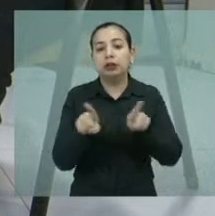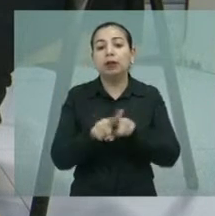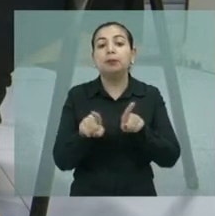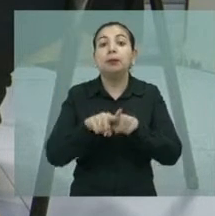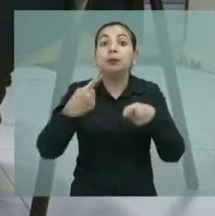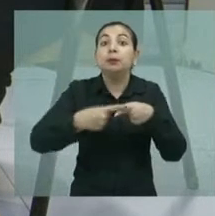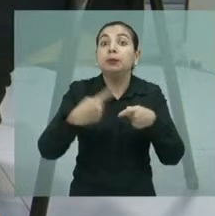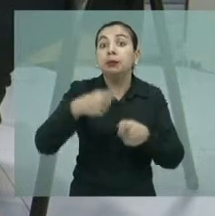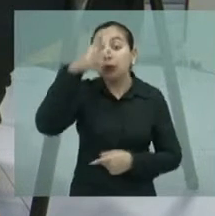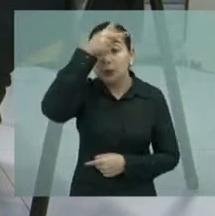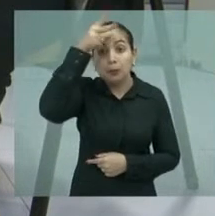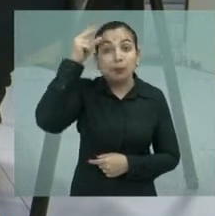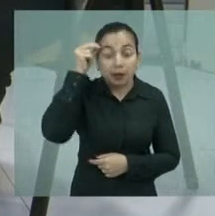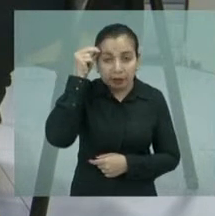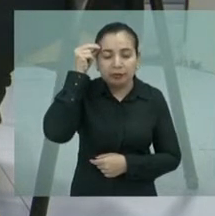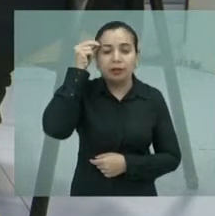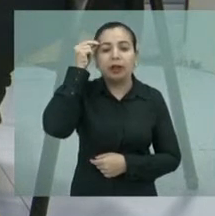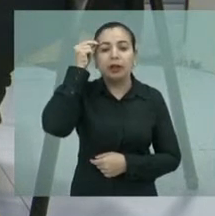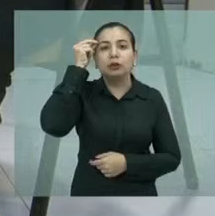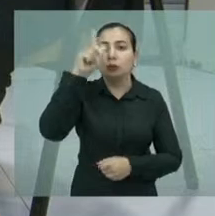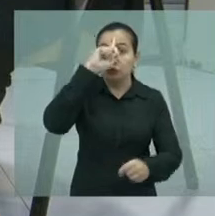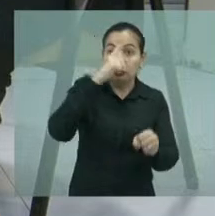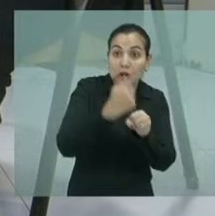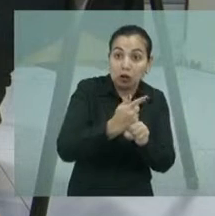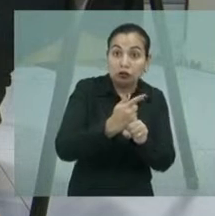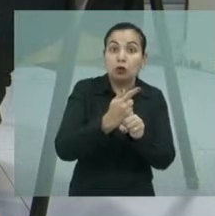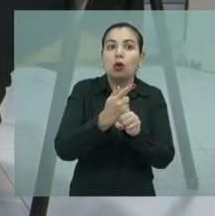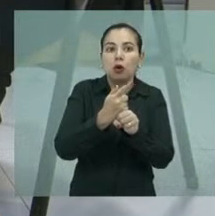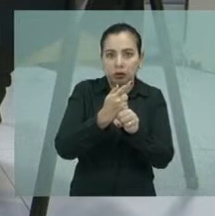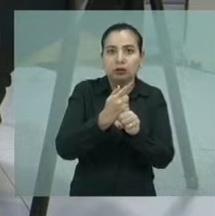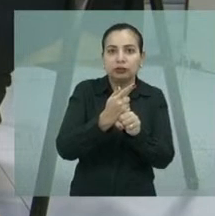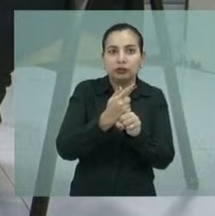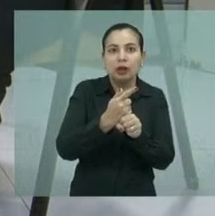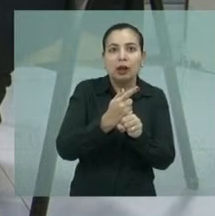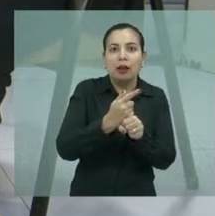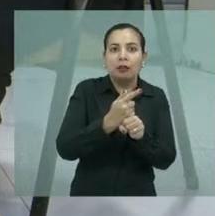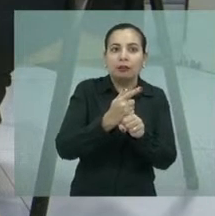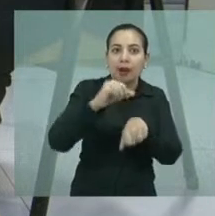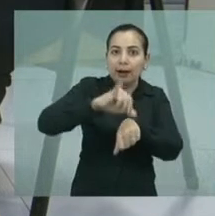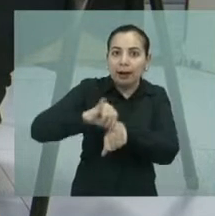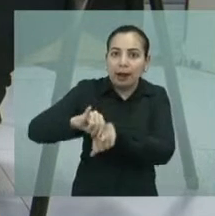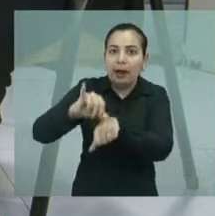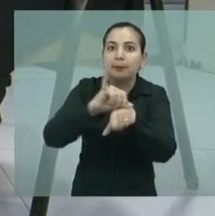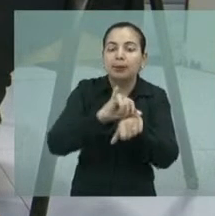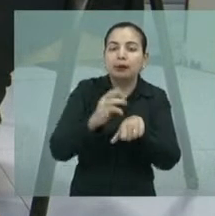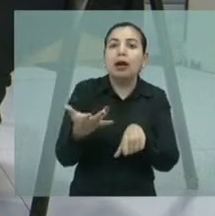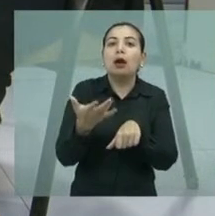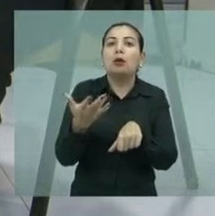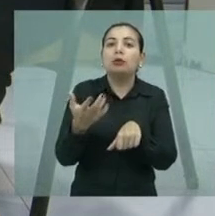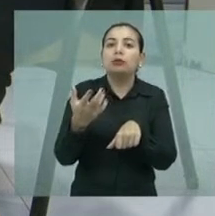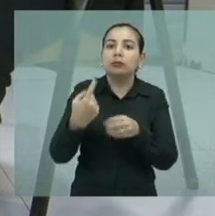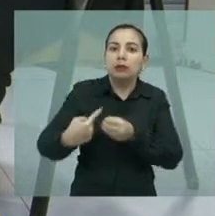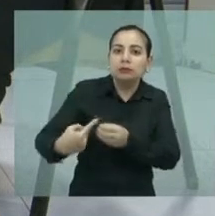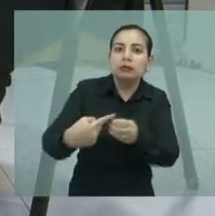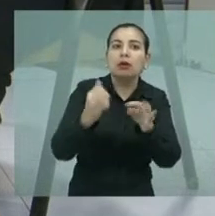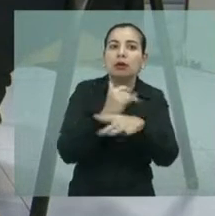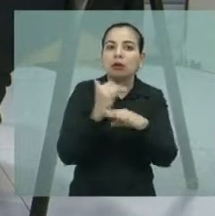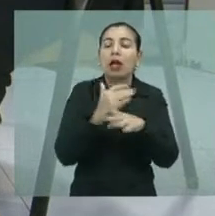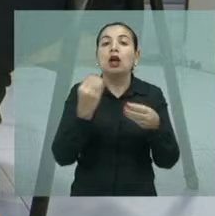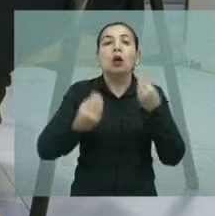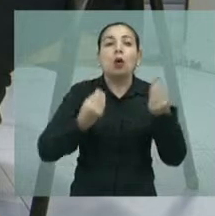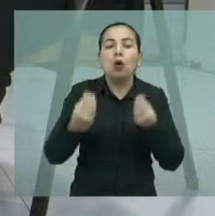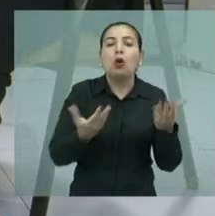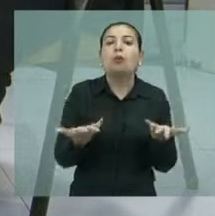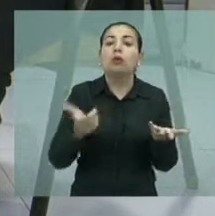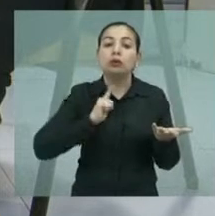o prefeito, os gestores do município, eles têm que se aliar a novas tecnologias, tem que a transparência, como o